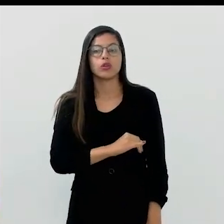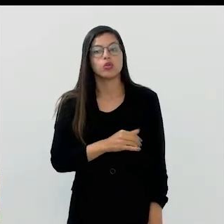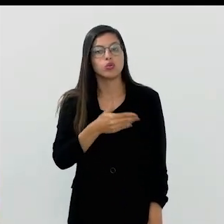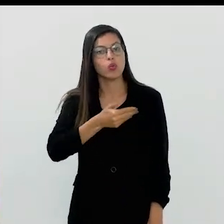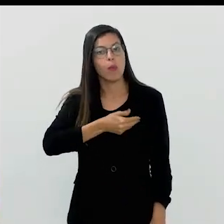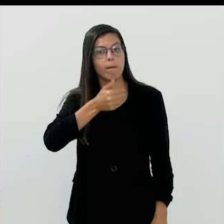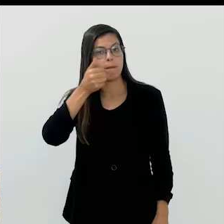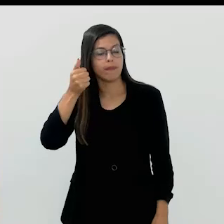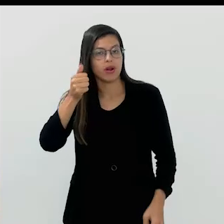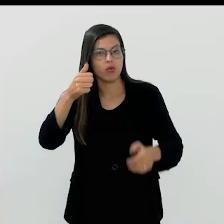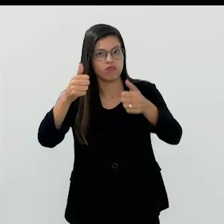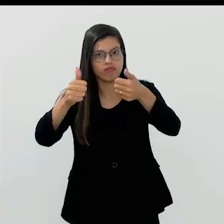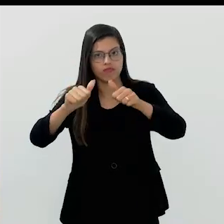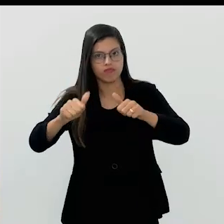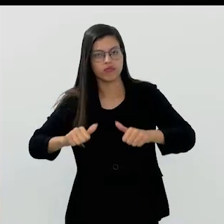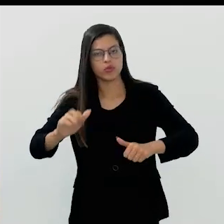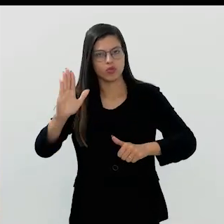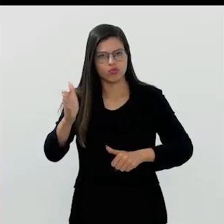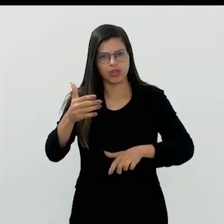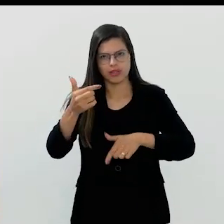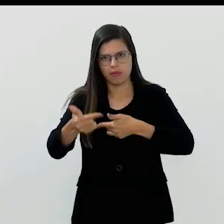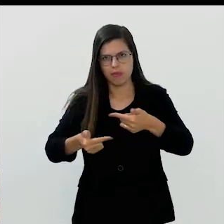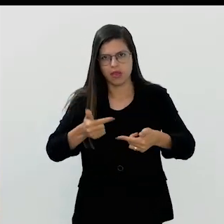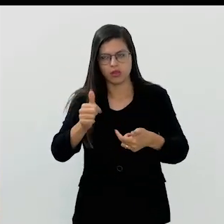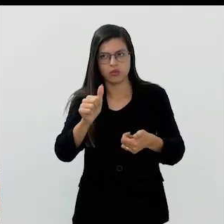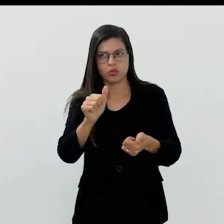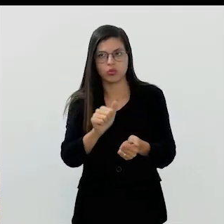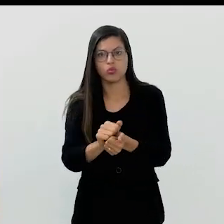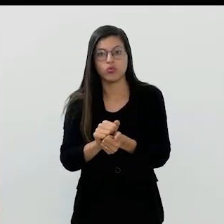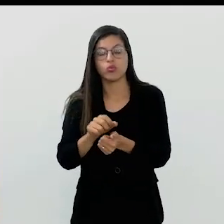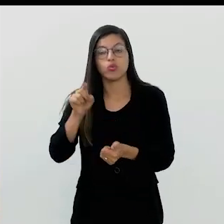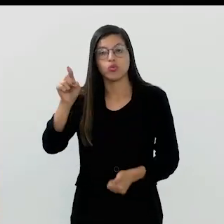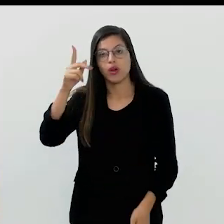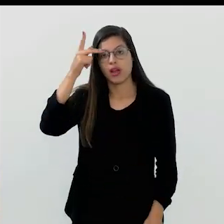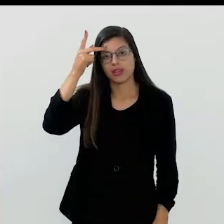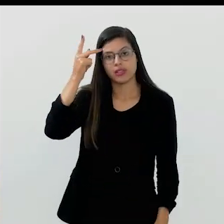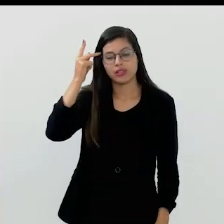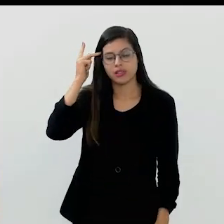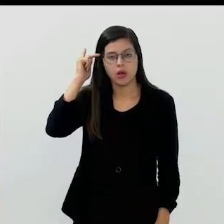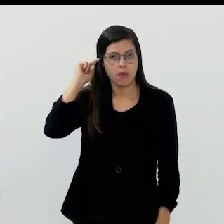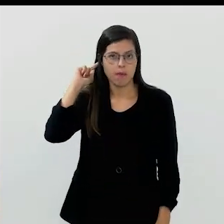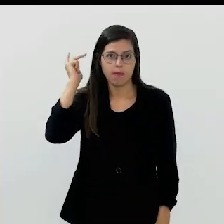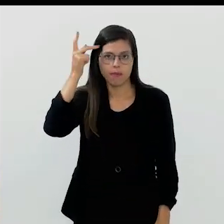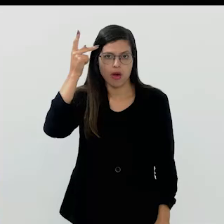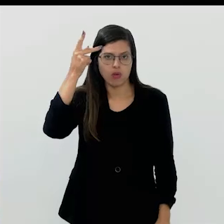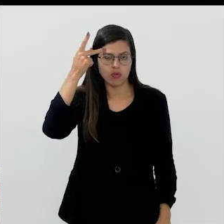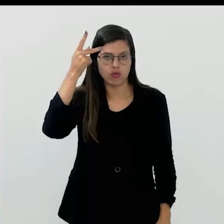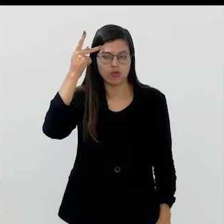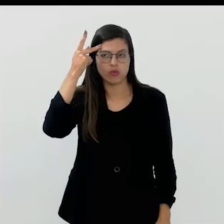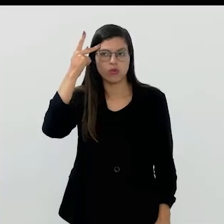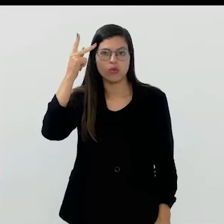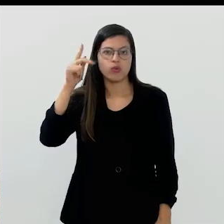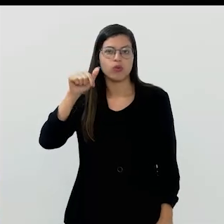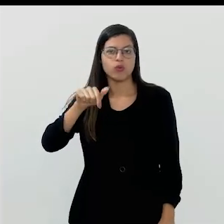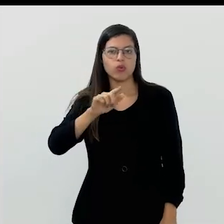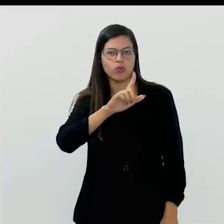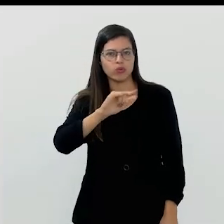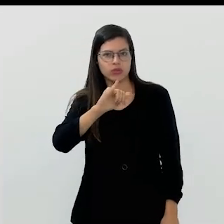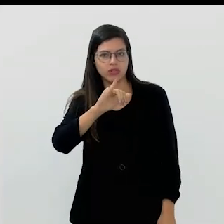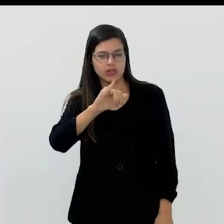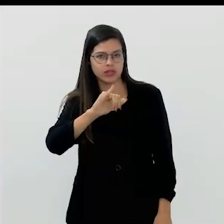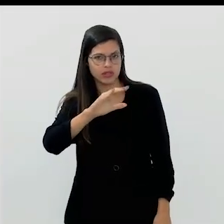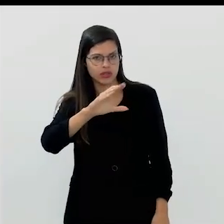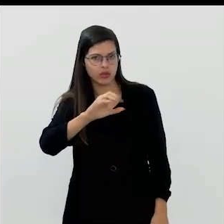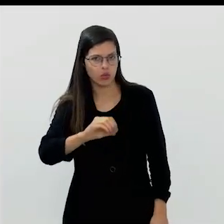dos melhores escultores que eu trabalhei foi em São Paulo, com o Zico. É o Zico, né? O